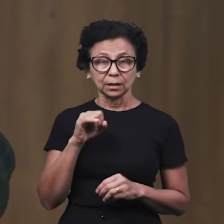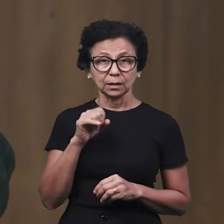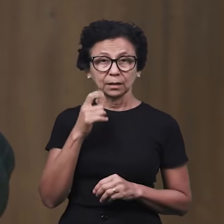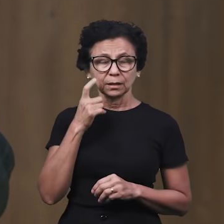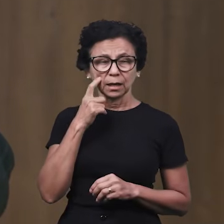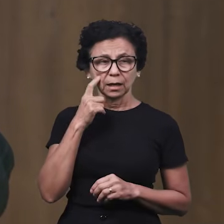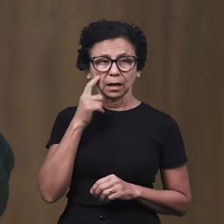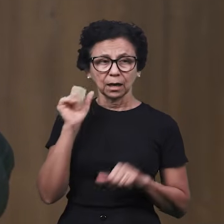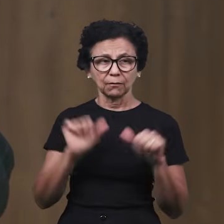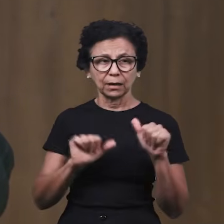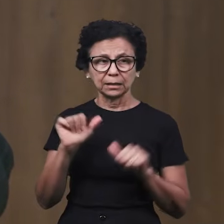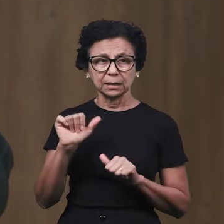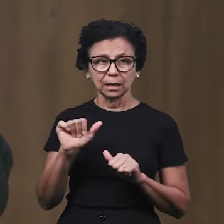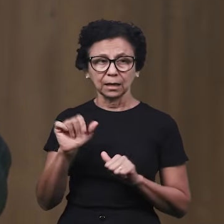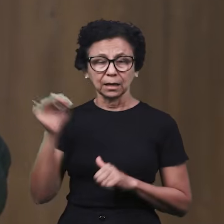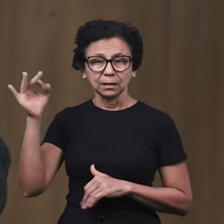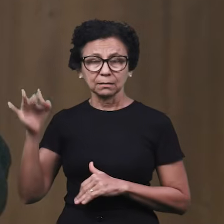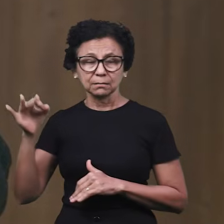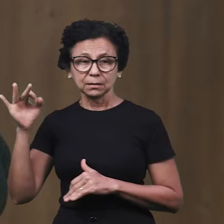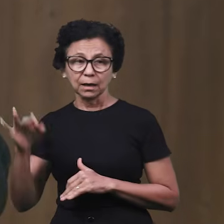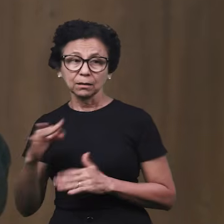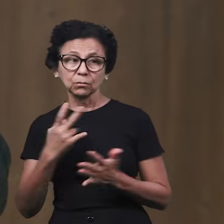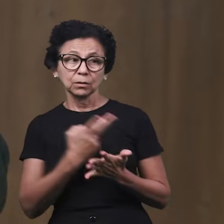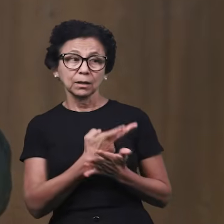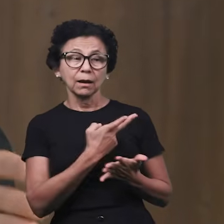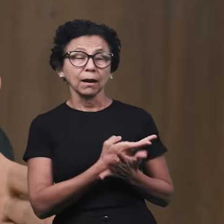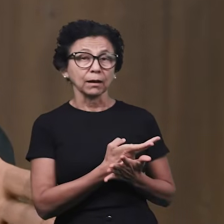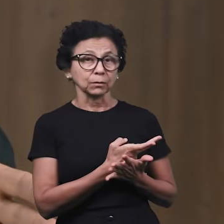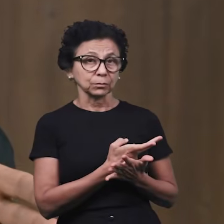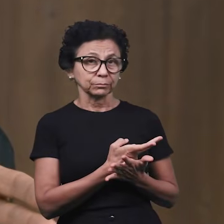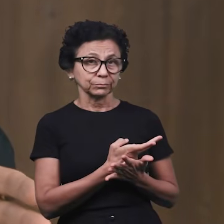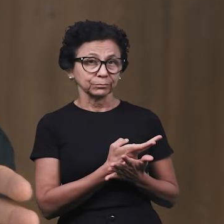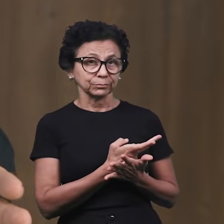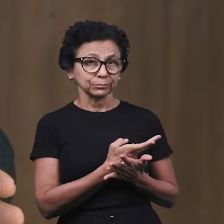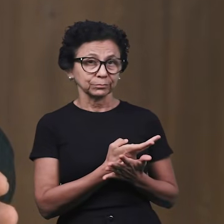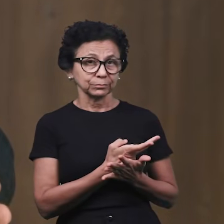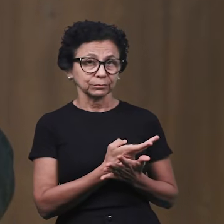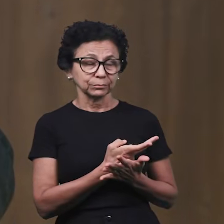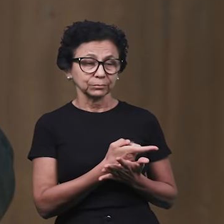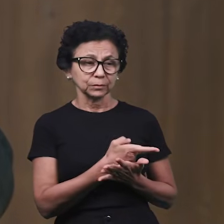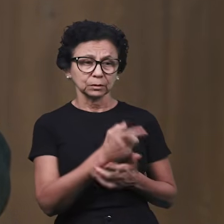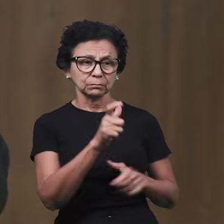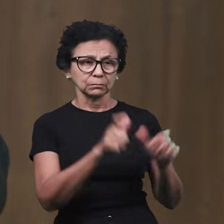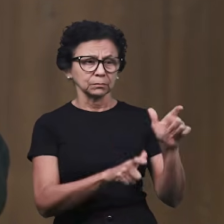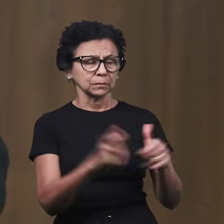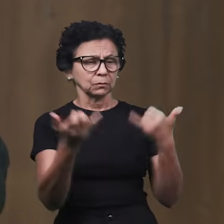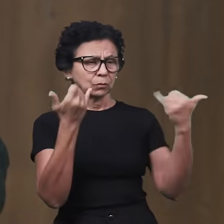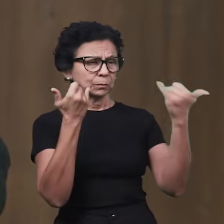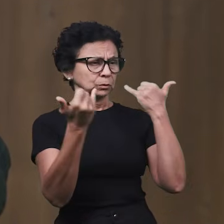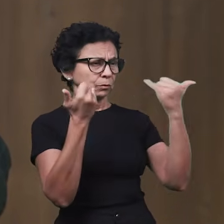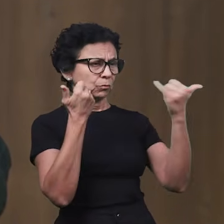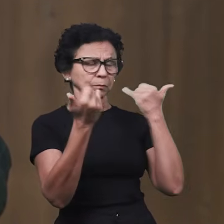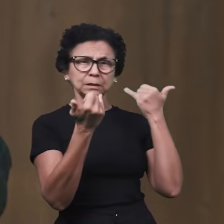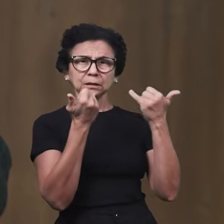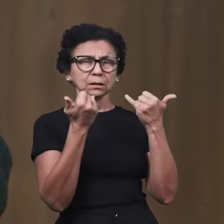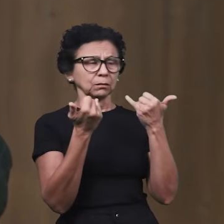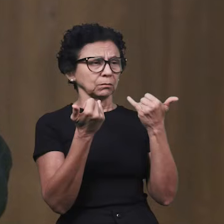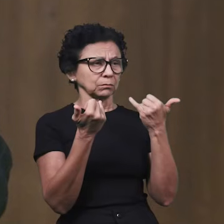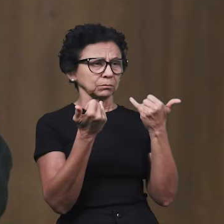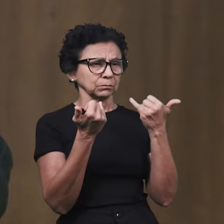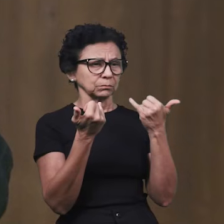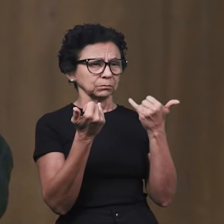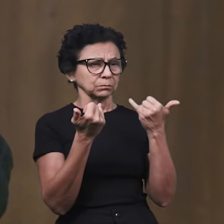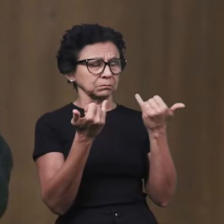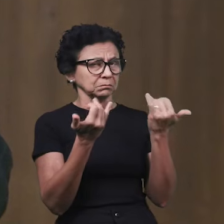precisa aproveitar e aplicar na sua vida. Então, há muitas vozes no mundo, nenhuma delas é sem significação.